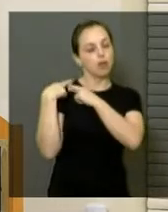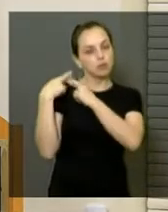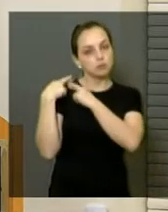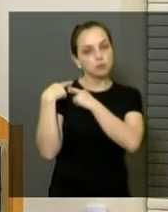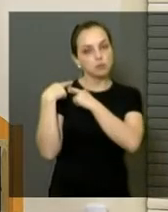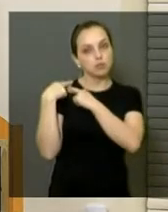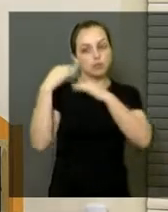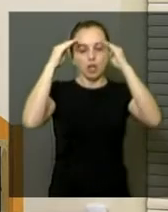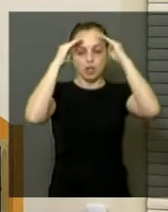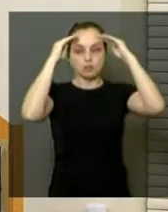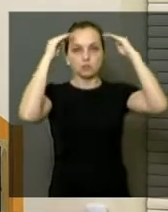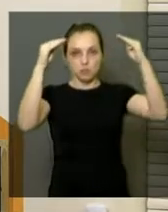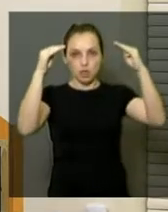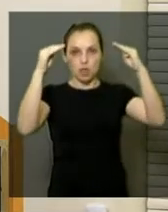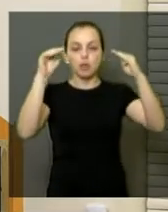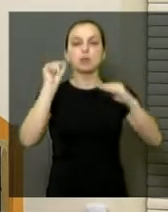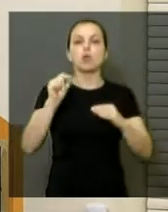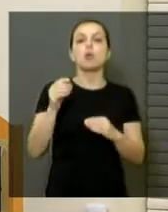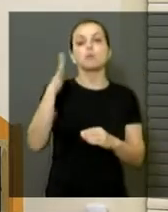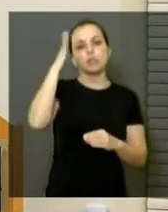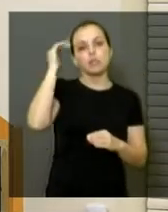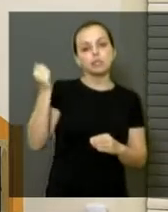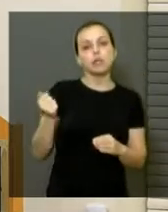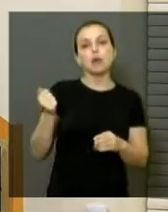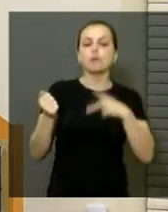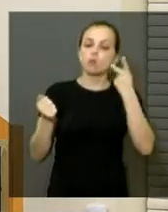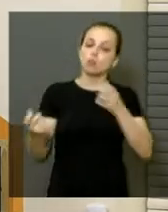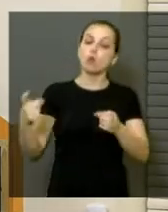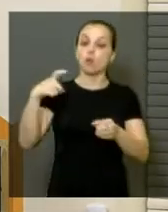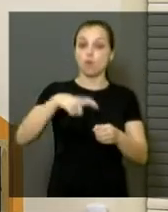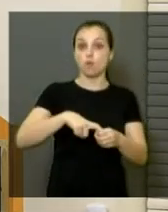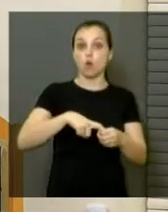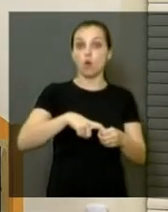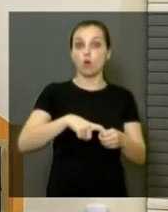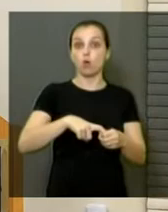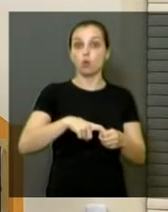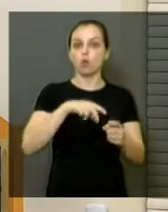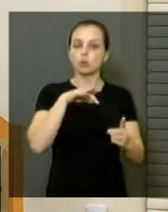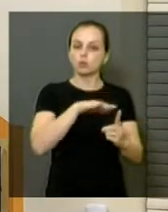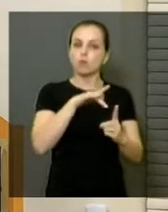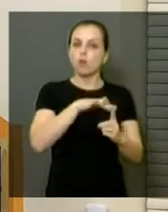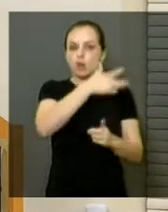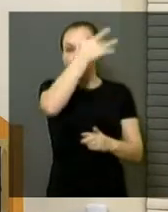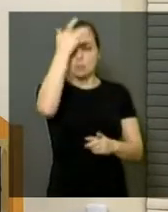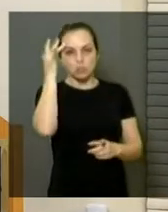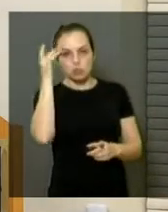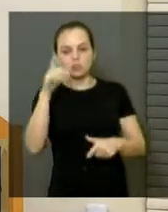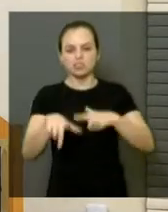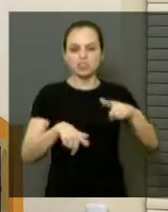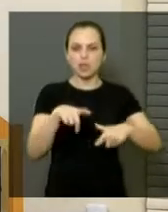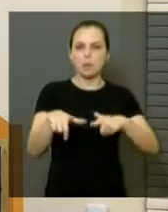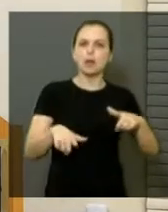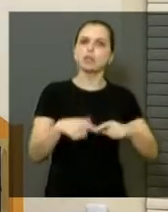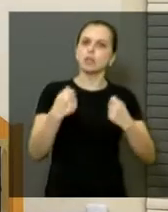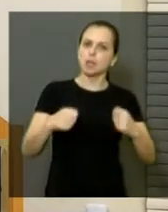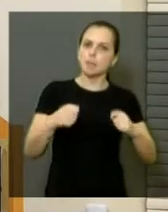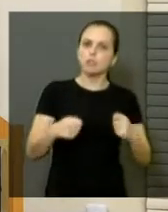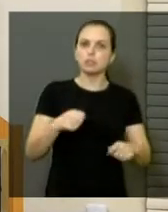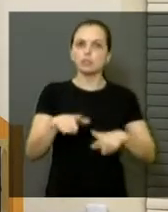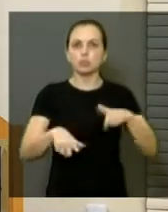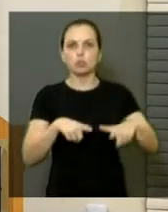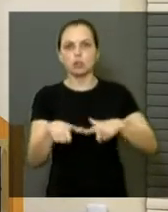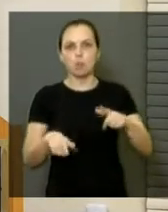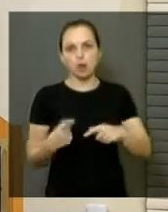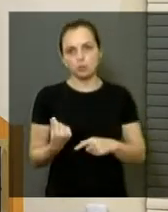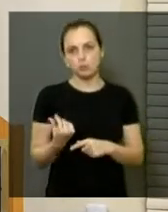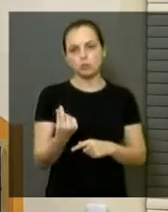porque sabe que o vereador vai voltar. Então, assim, chegando ao cúmulo de interferir na vida de pessoas, trabalhadoras que dependem daquilo, gerando um